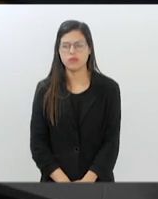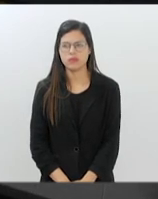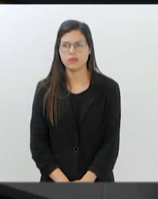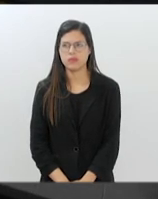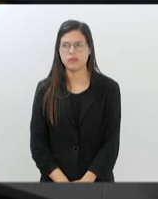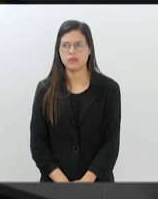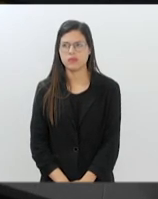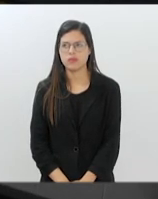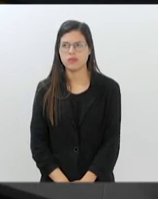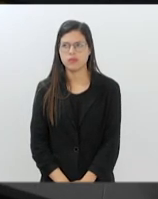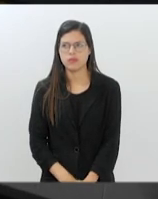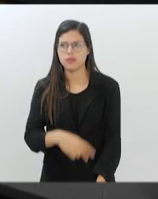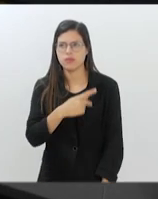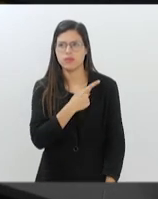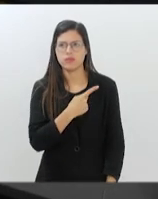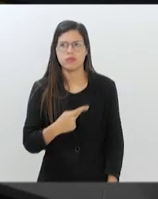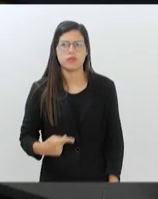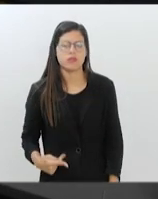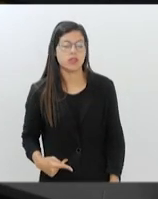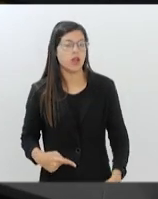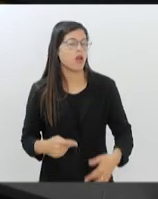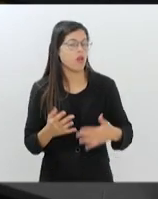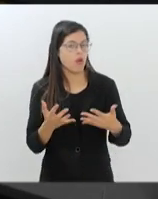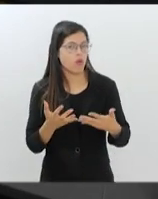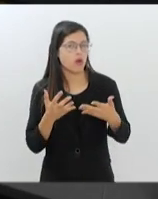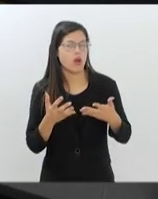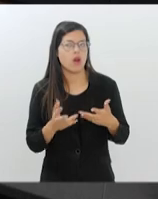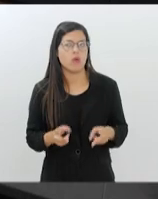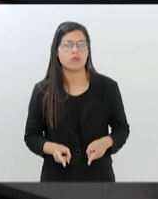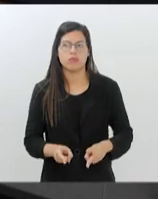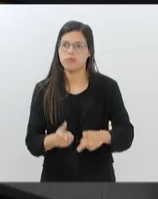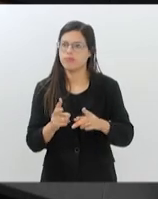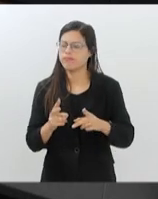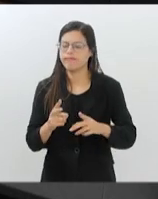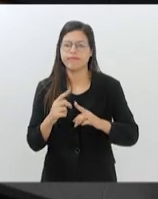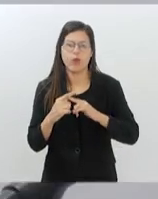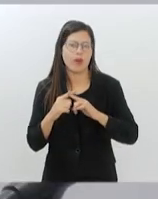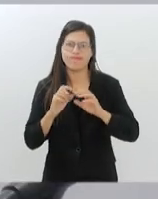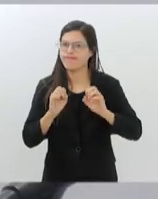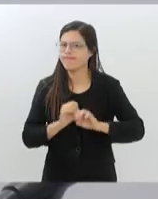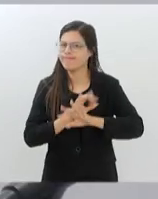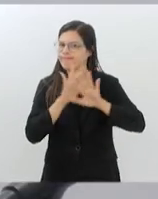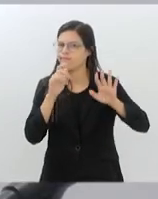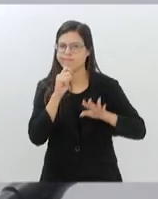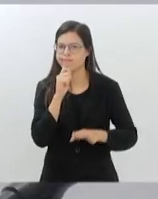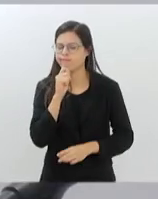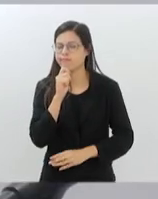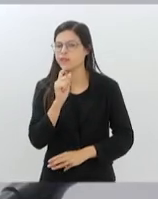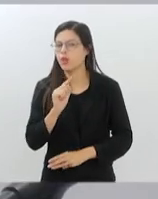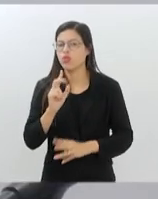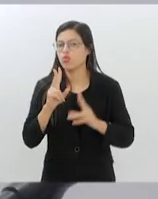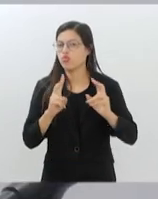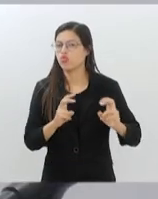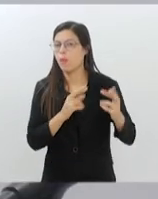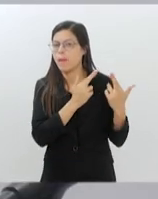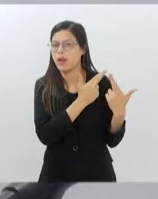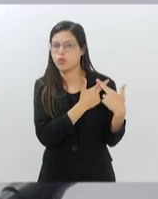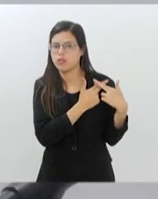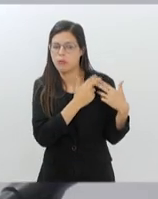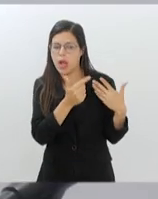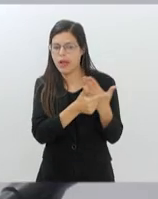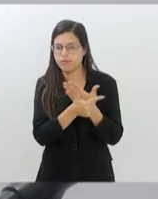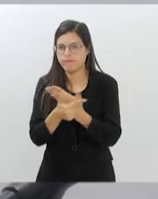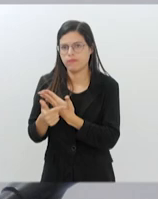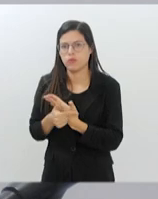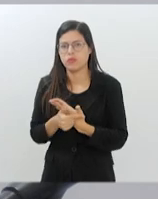então Presidente quero insistir no que para mim não está claro ainda sobre as atribuições de competência e quem